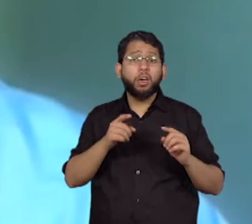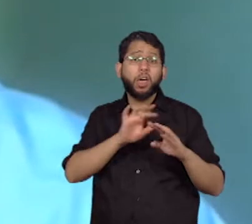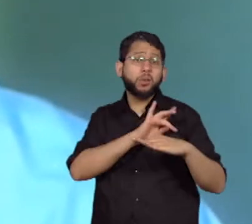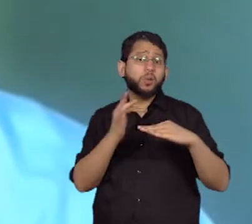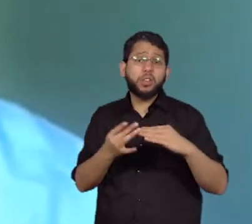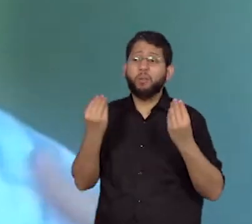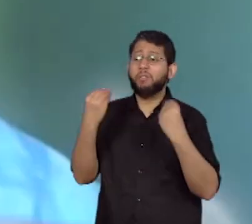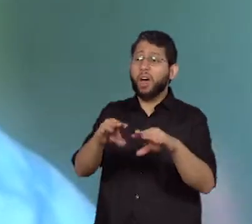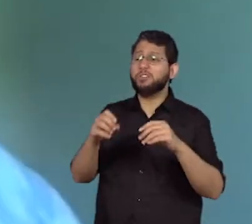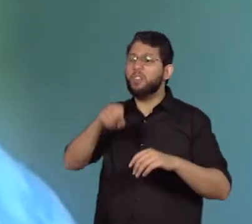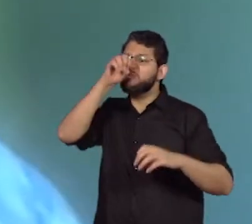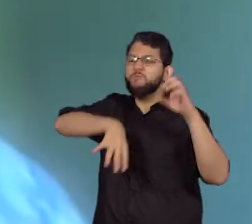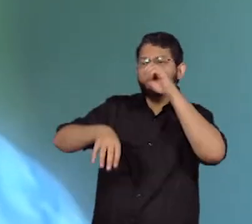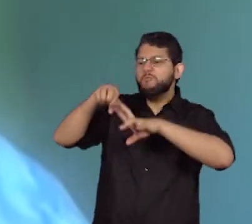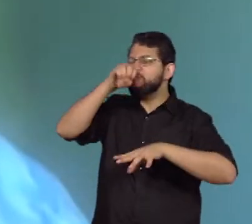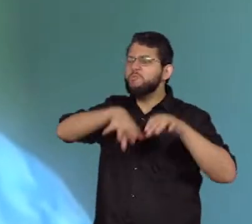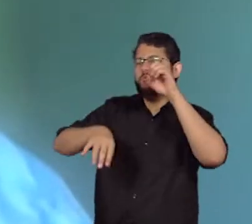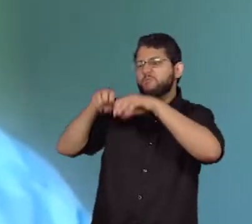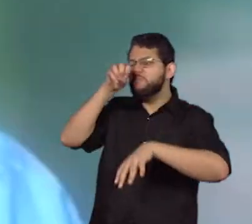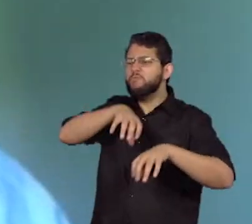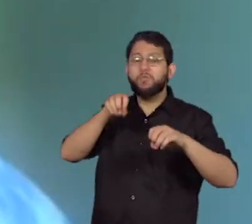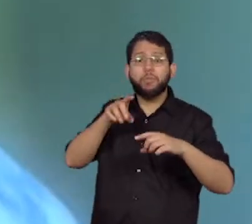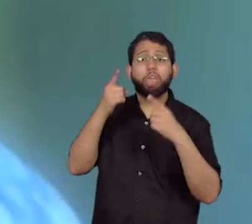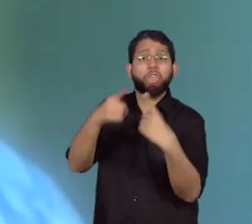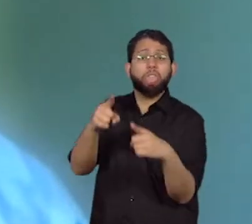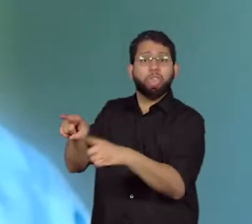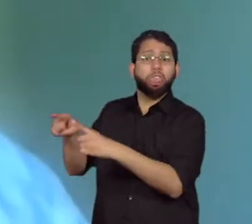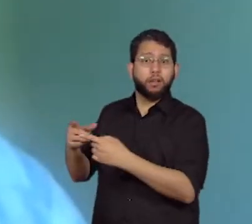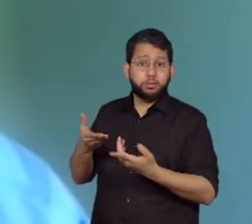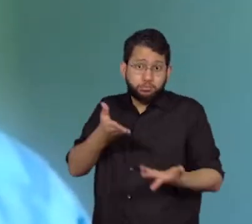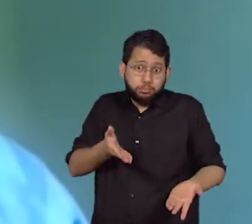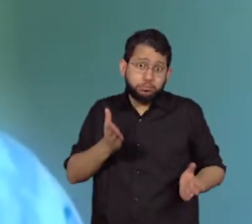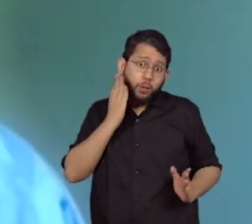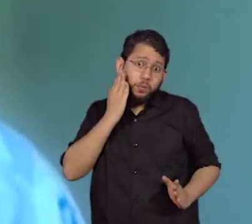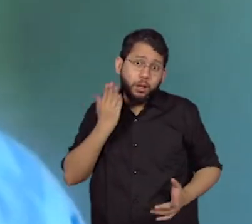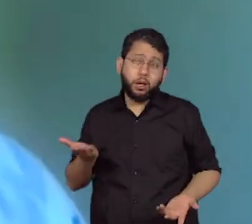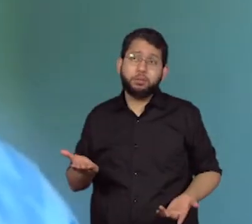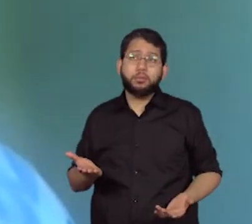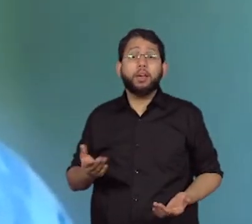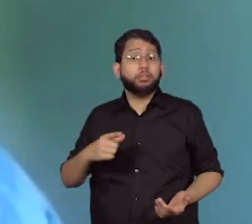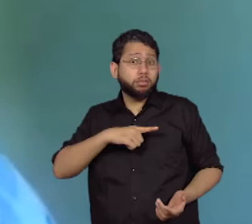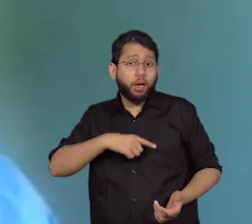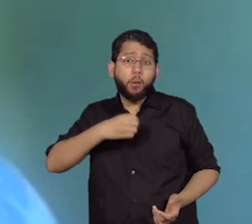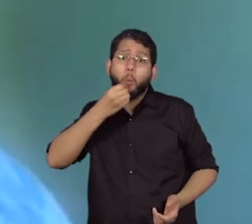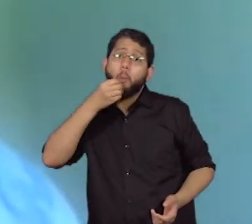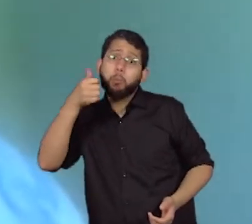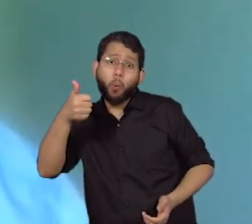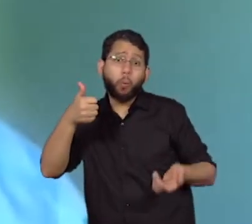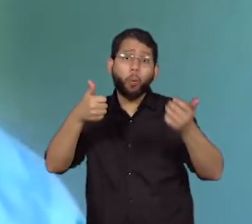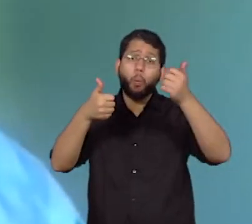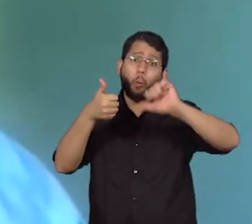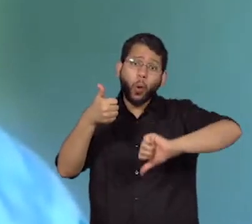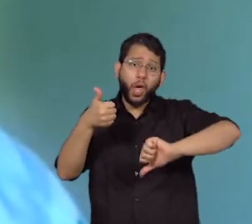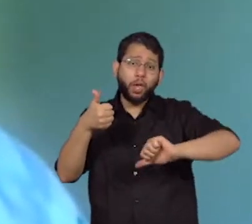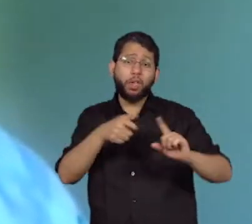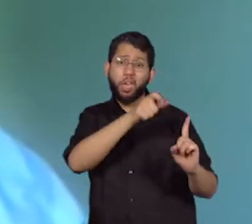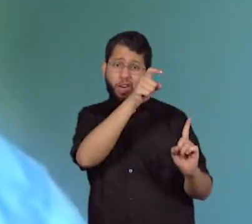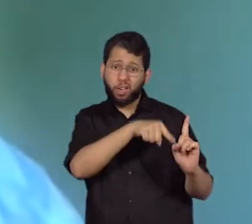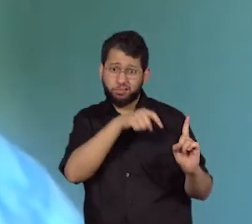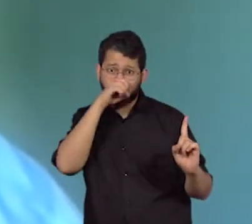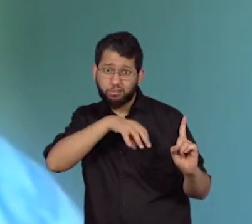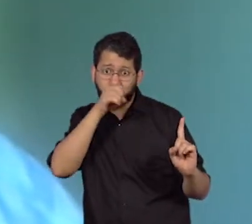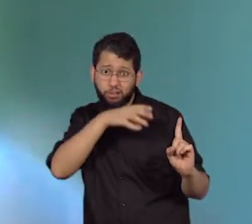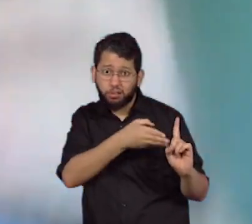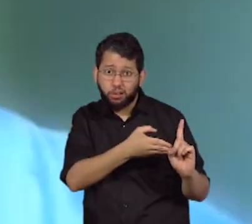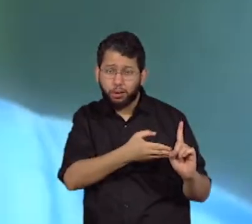Esse é o lado ruim. Mas, gente, eu também dou cada vez menos atenção para o troll. Eu